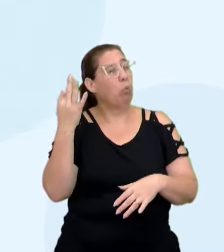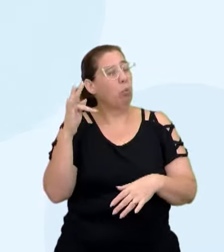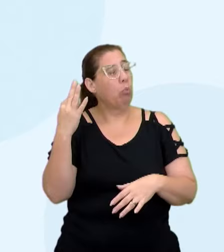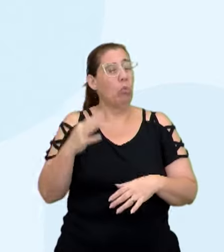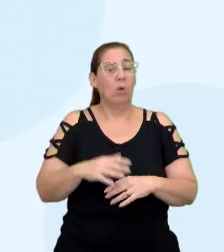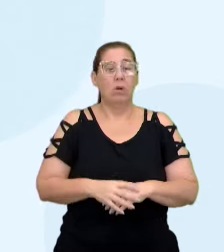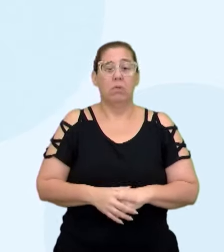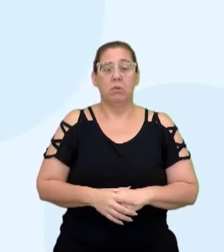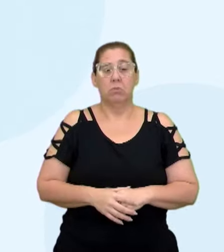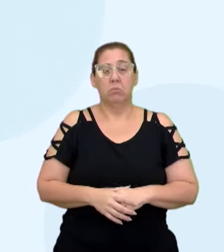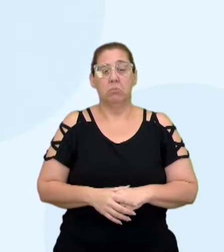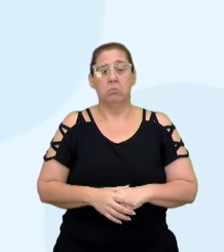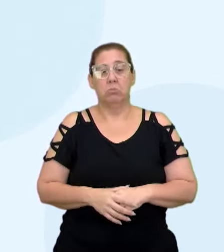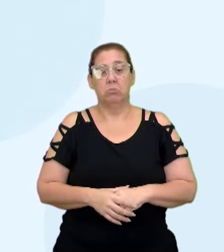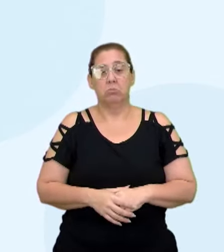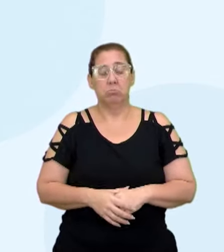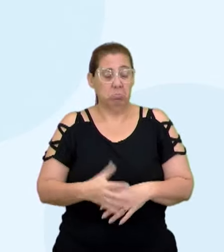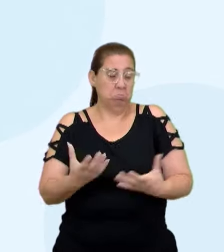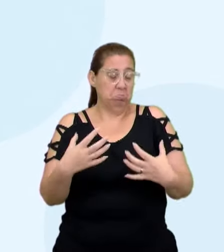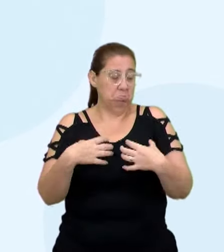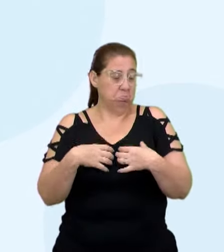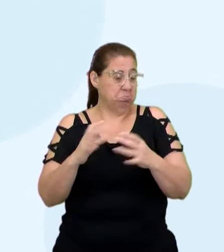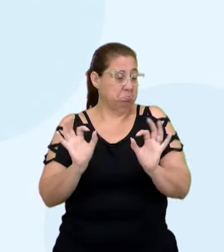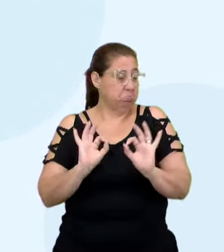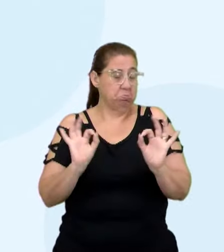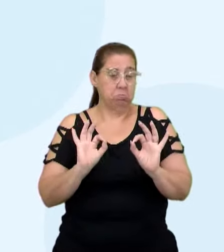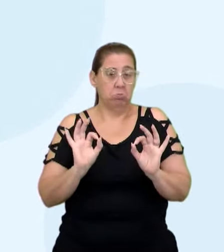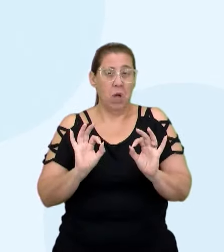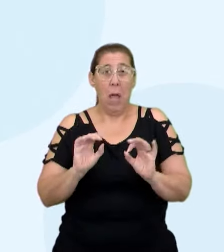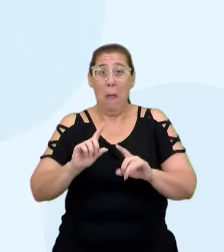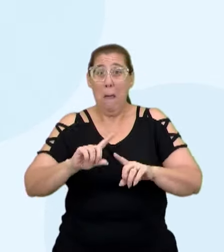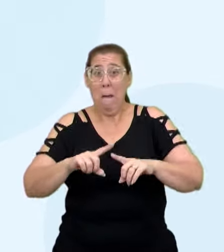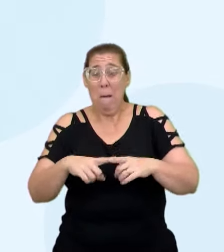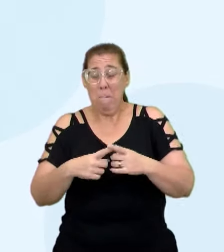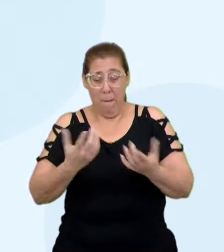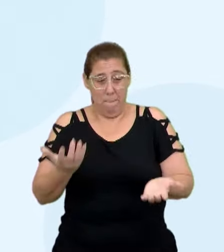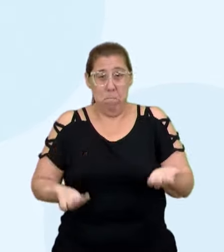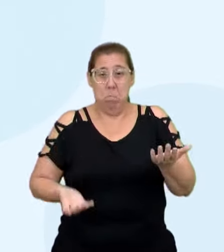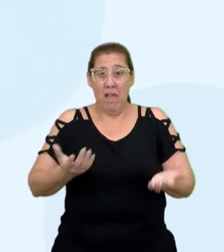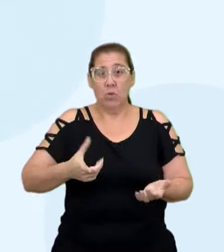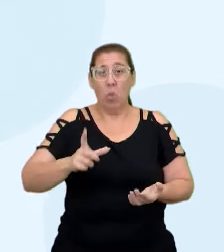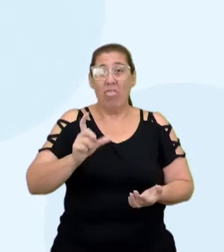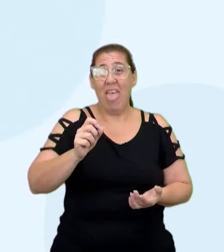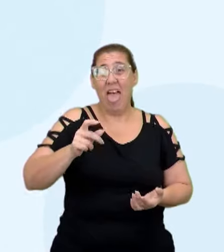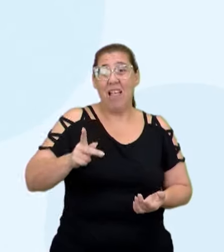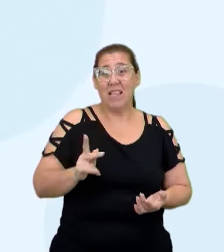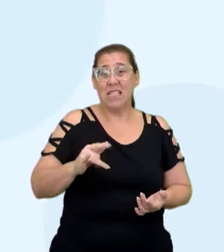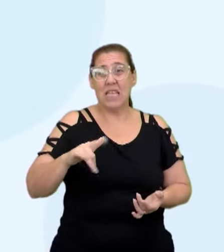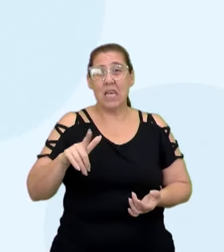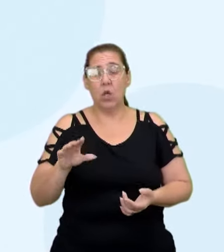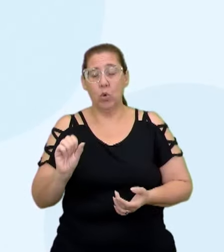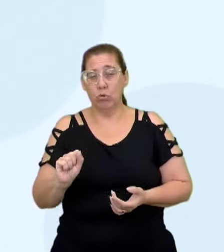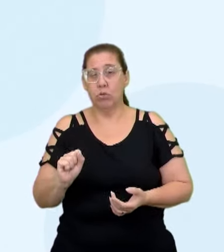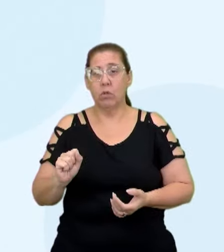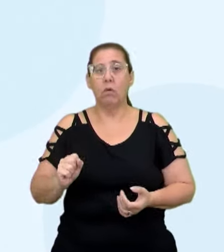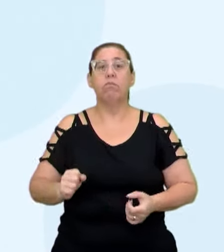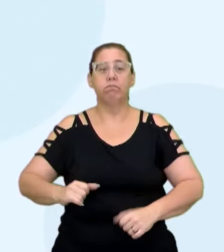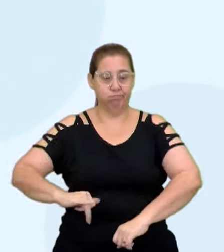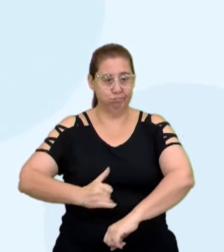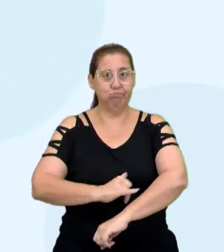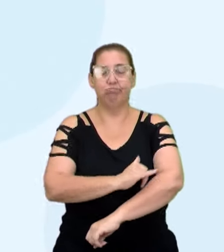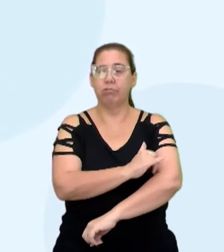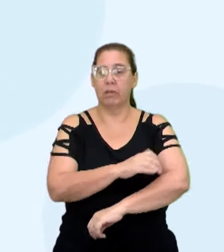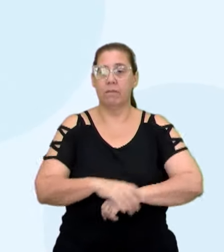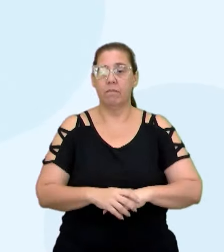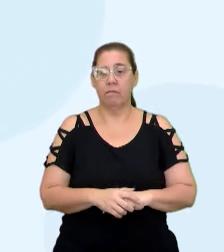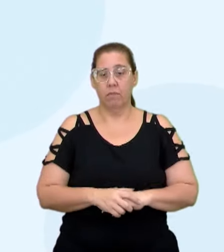outros sintomas. Aumentou 10 quilos no seu peso nos últimos 5 anos. Não